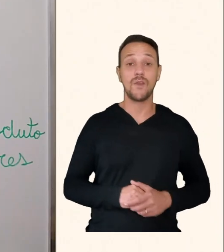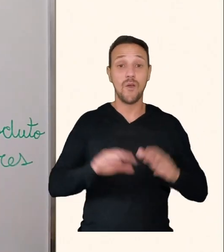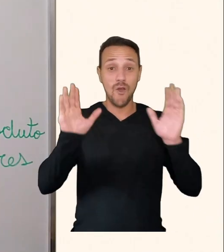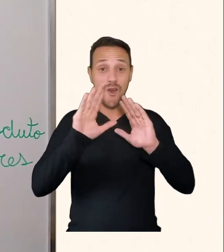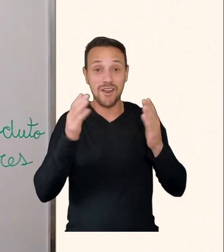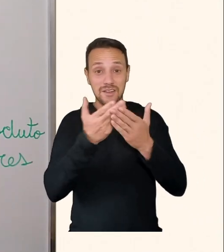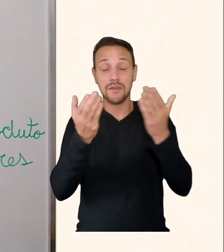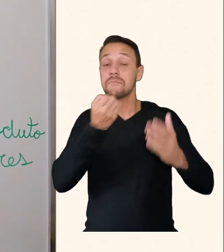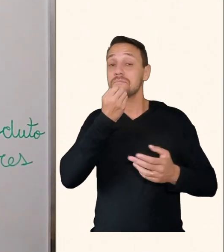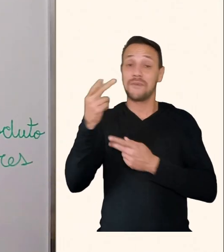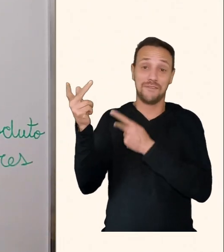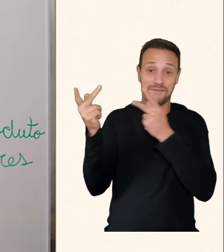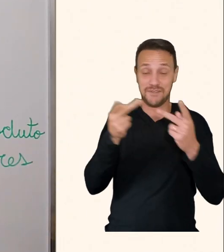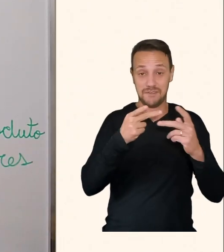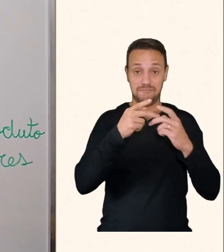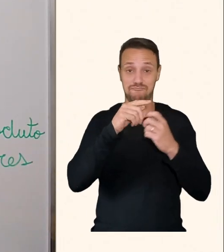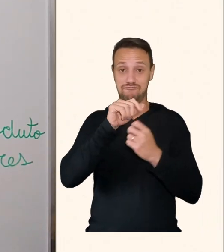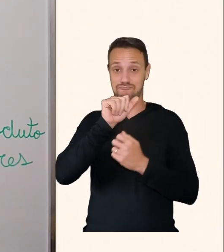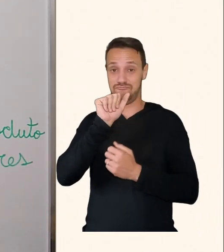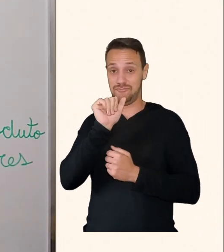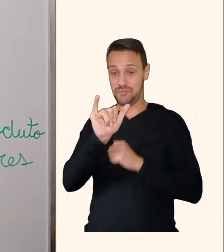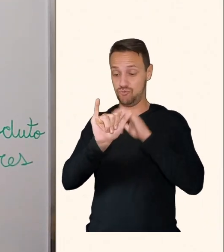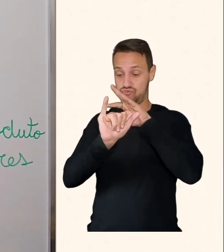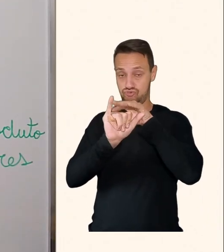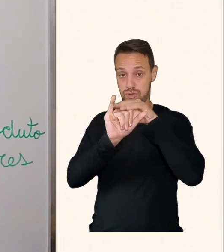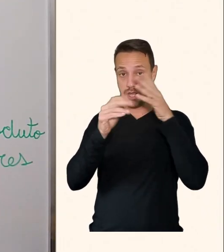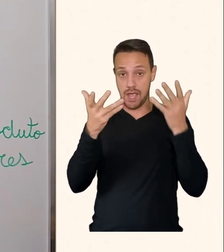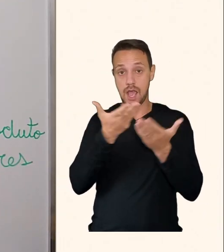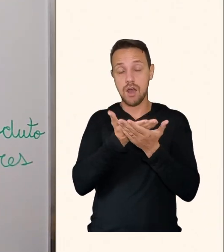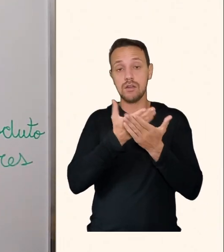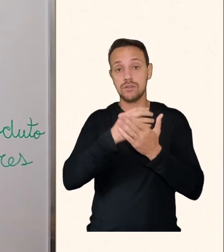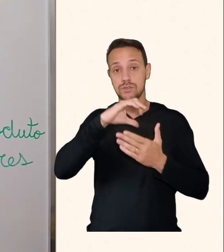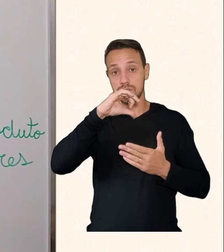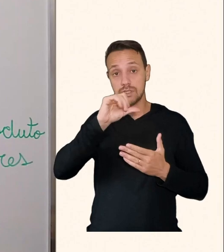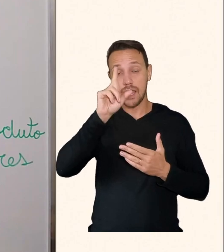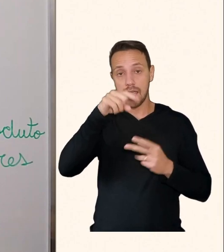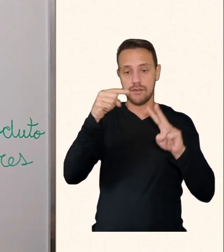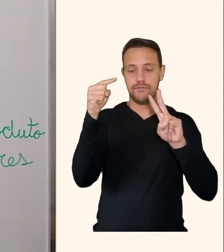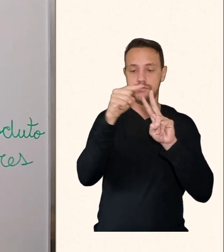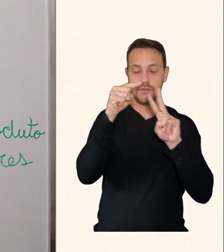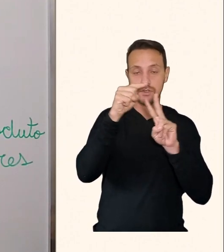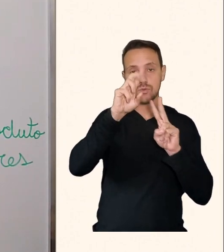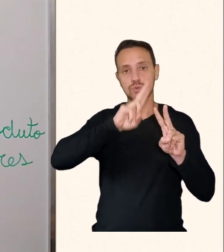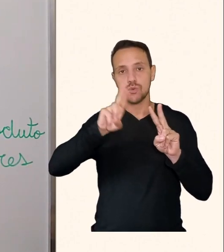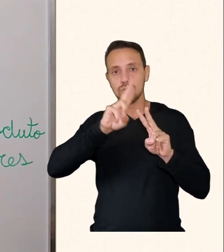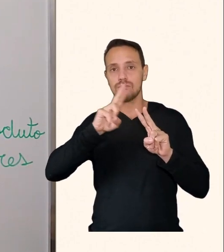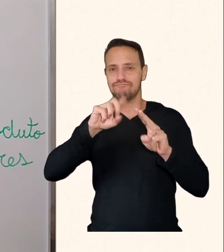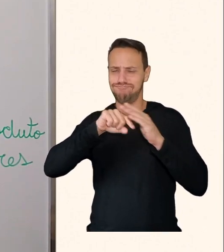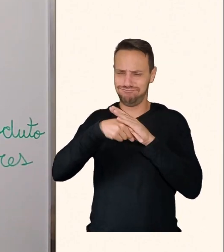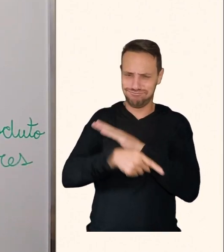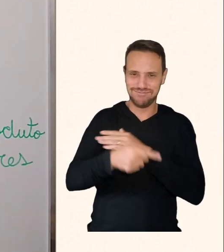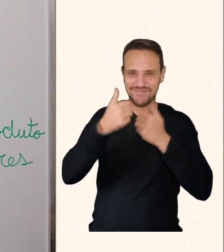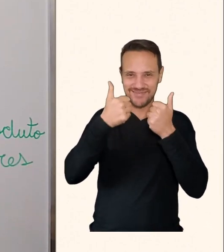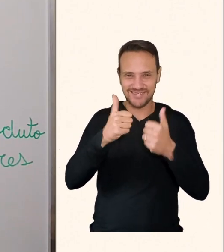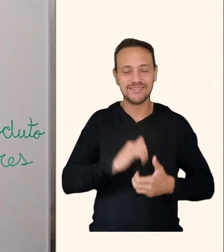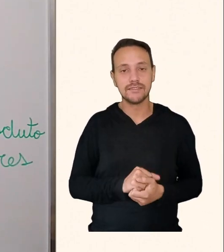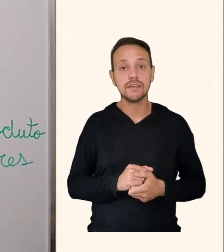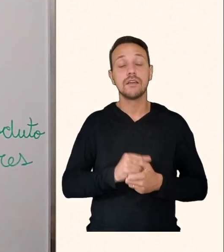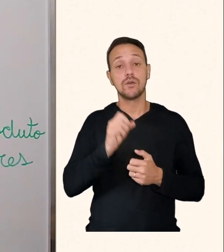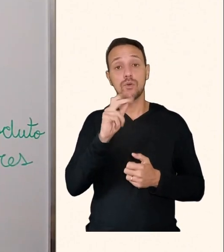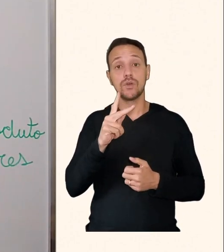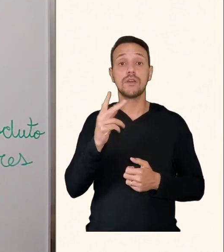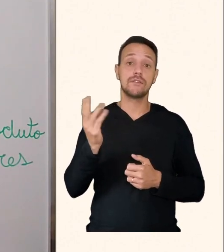Olá pessoal, bem-vindo ao canal para a aula de número 9 do curso Vetores, Usos e